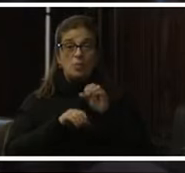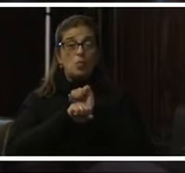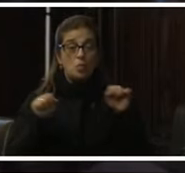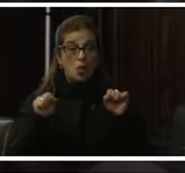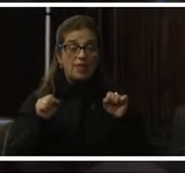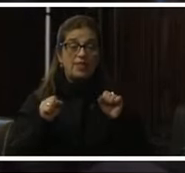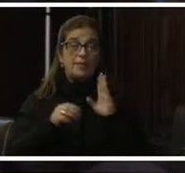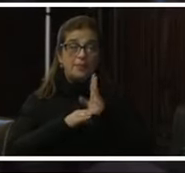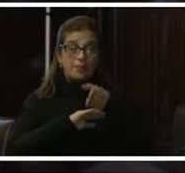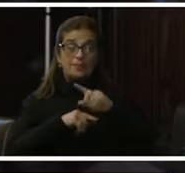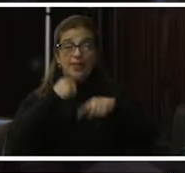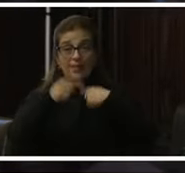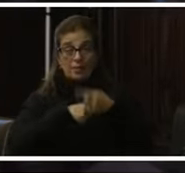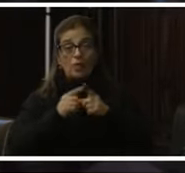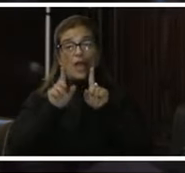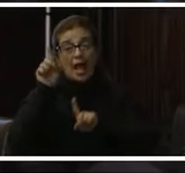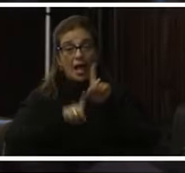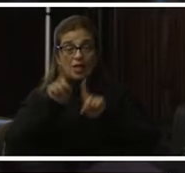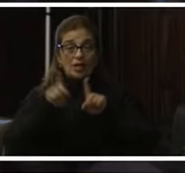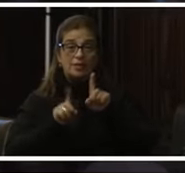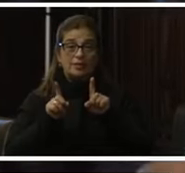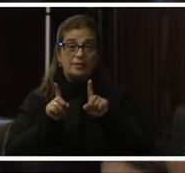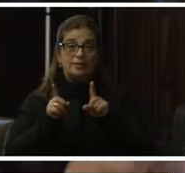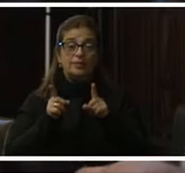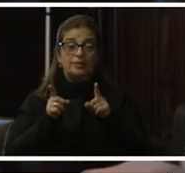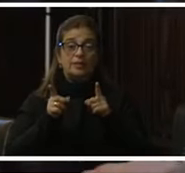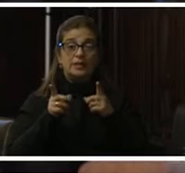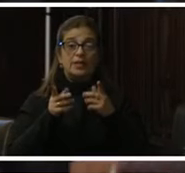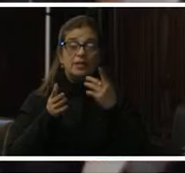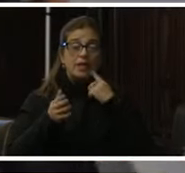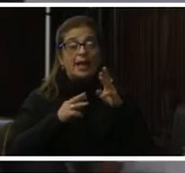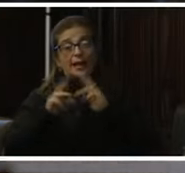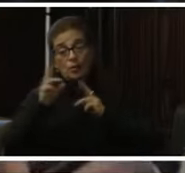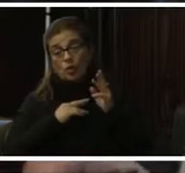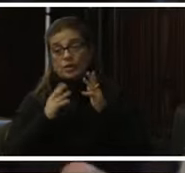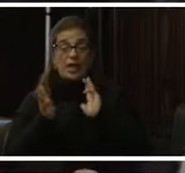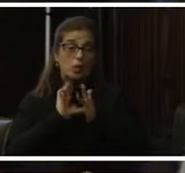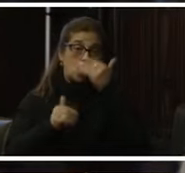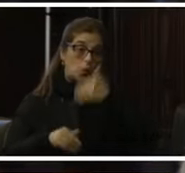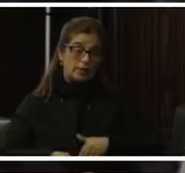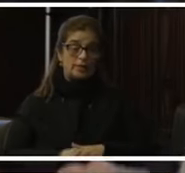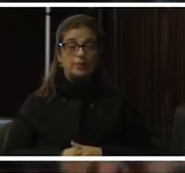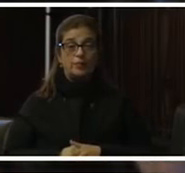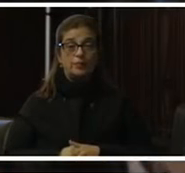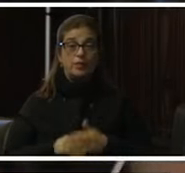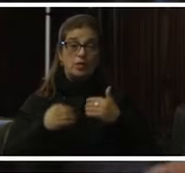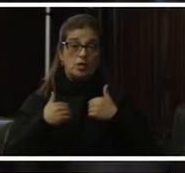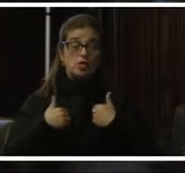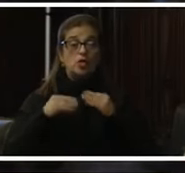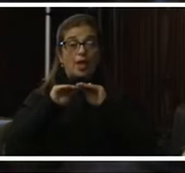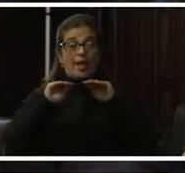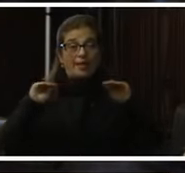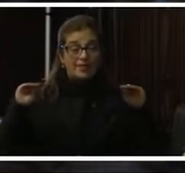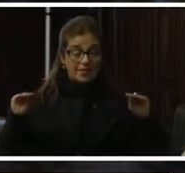quer algum tempo para poder escutar suas respostas ou comentários finais então se eu avisarei